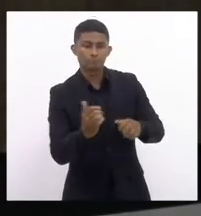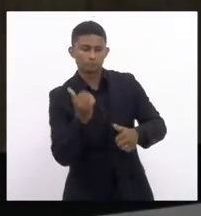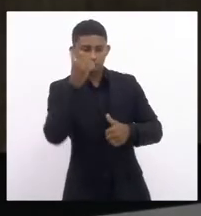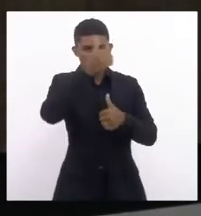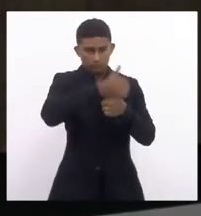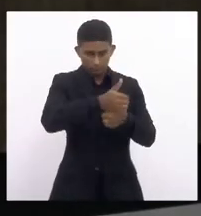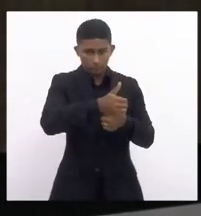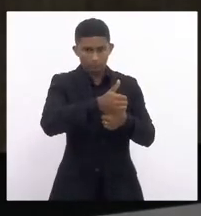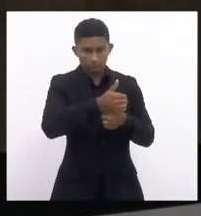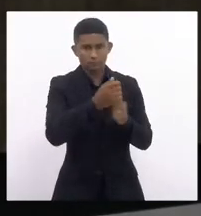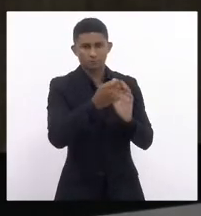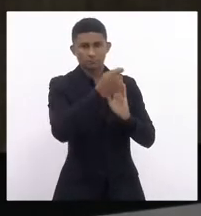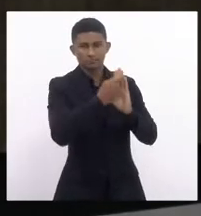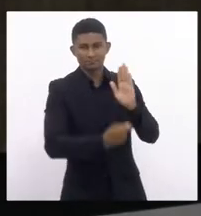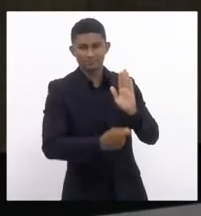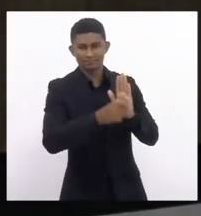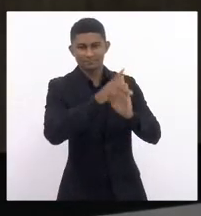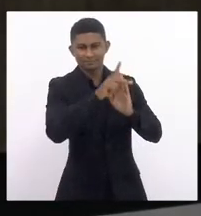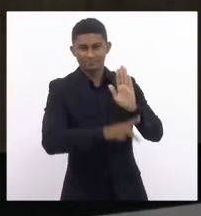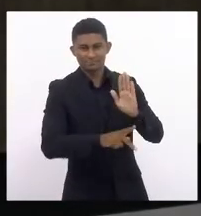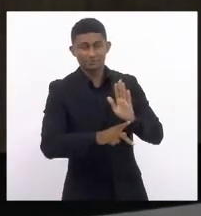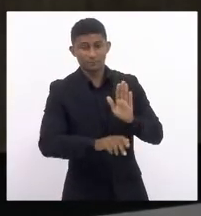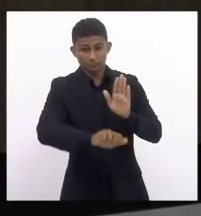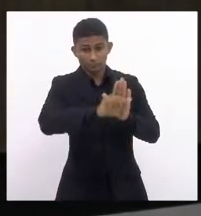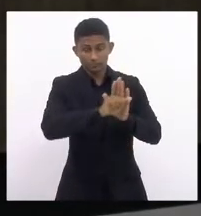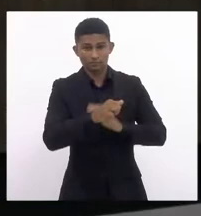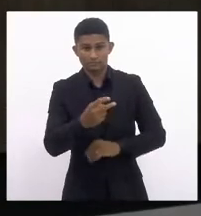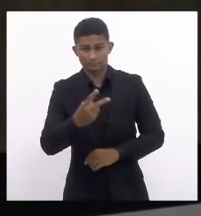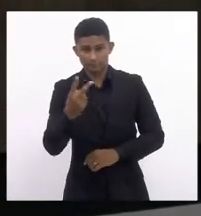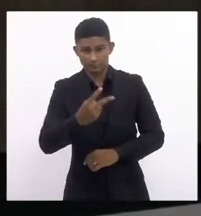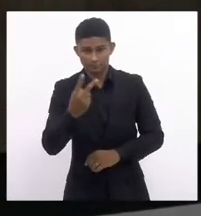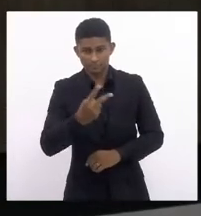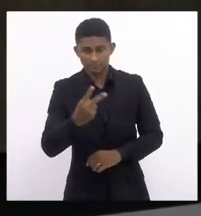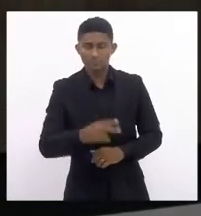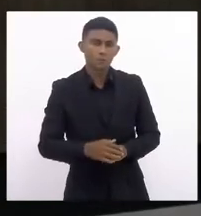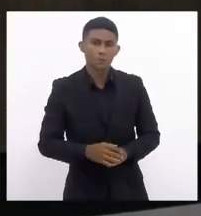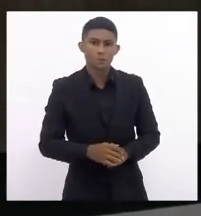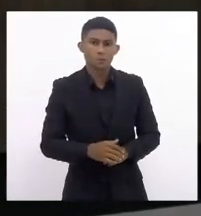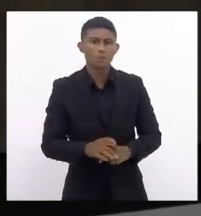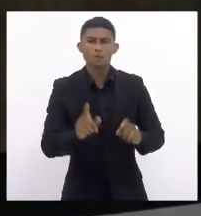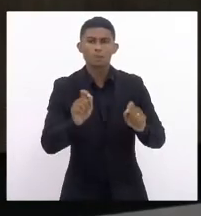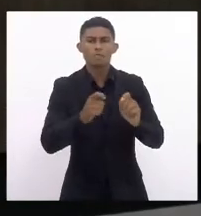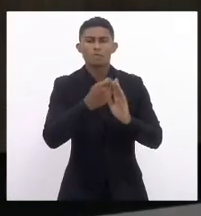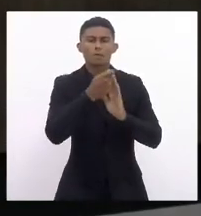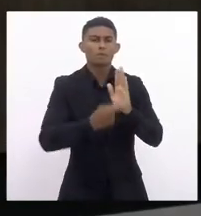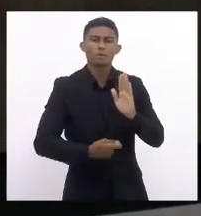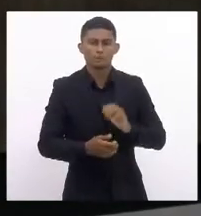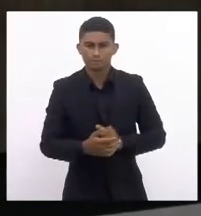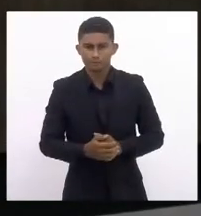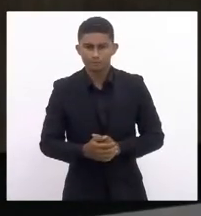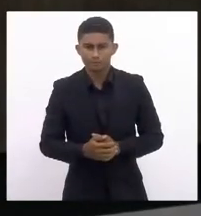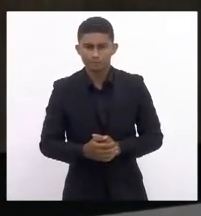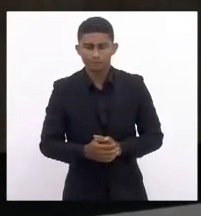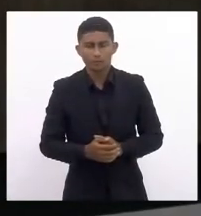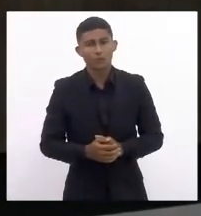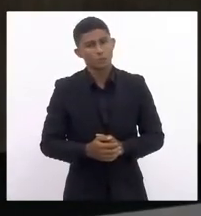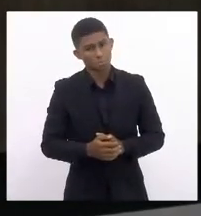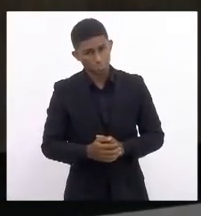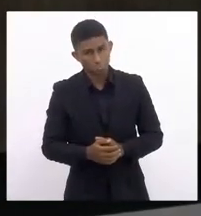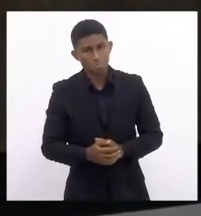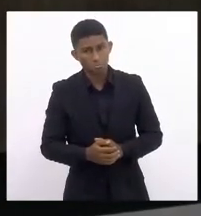substitutivo, passando a ter o artigo 2º a seguinte redação: entende-se